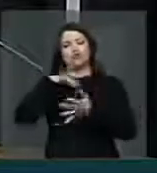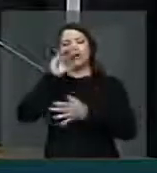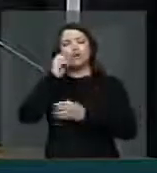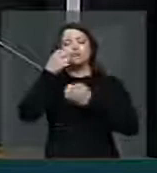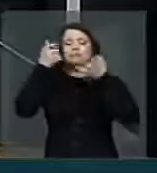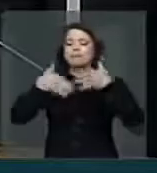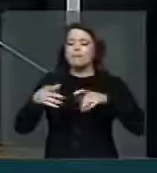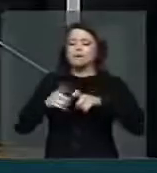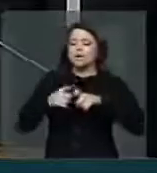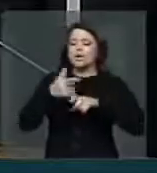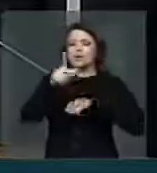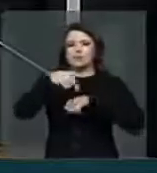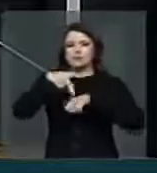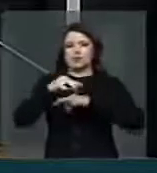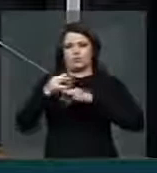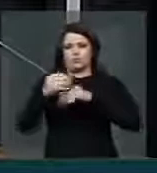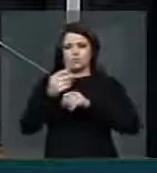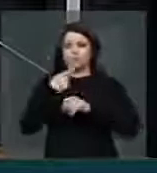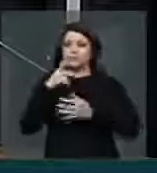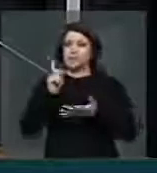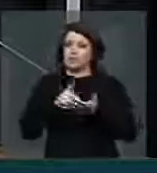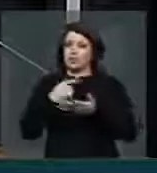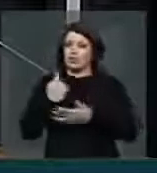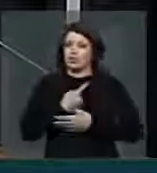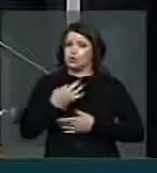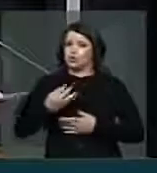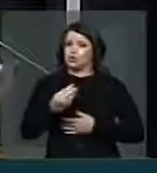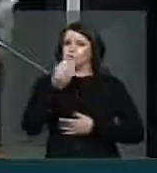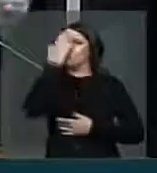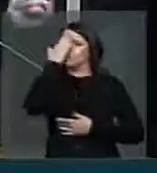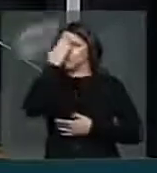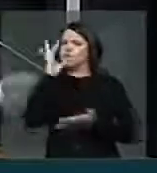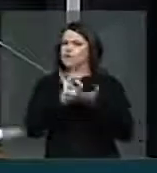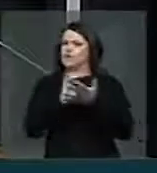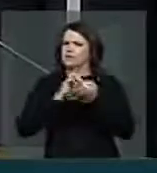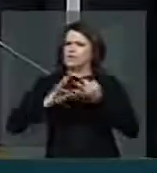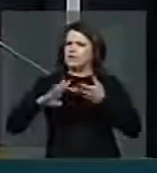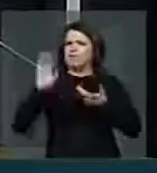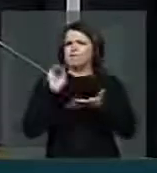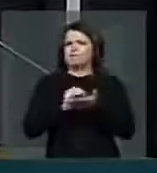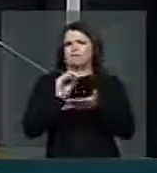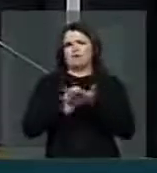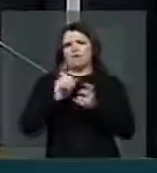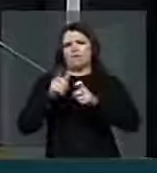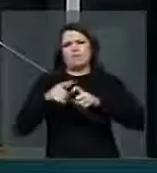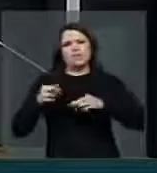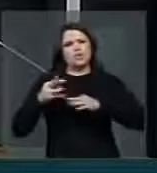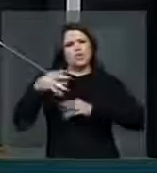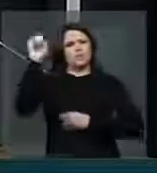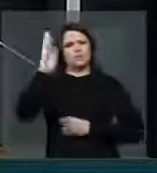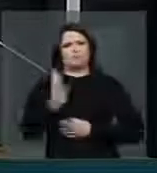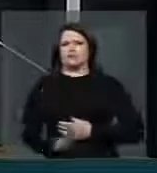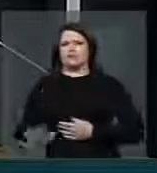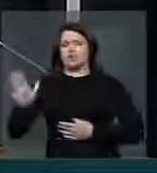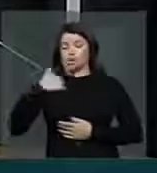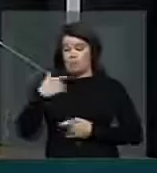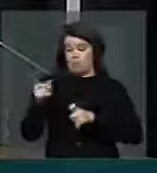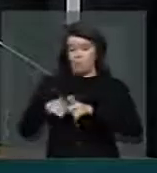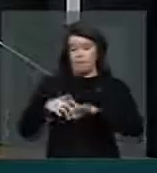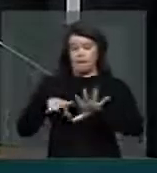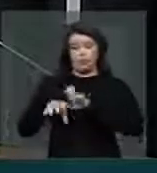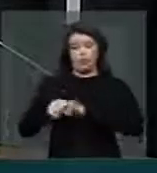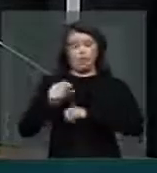médicos estrangeiros. Na verdade, nós todos sabemos que há, de fato, uma grande carência de médicos pelo Brasil afora. Eu sou médico